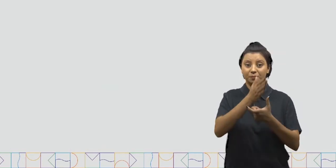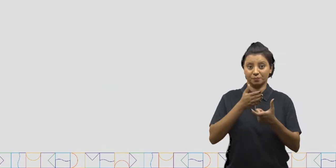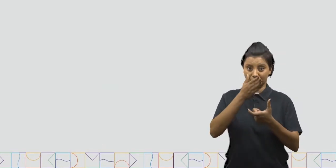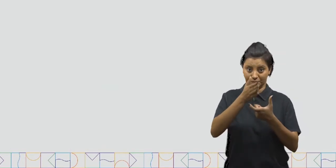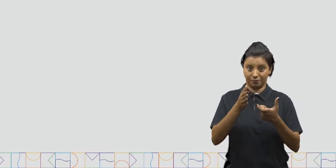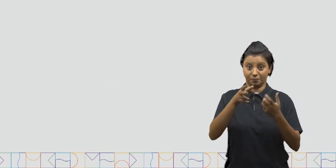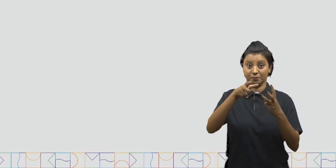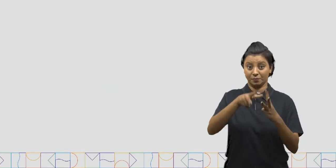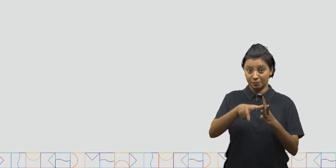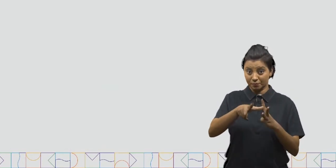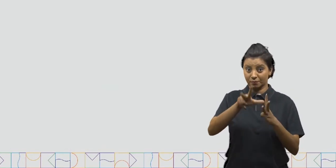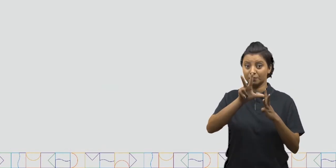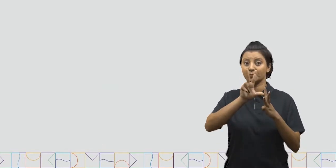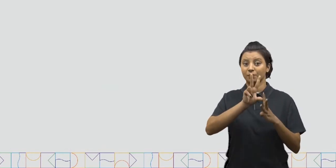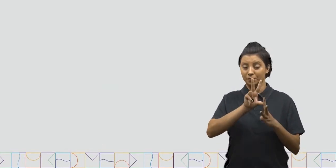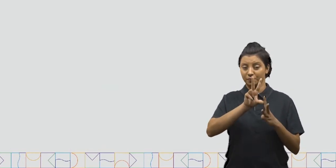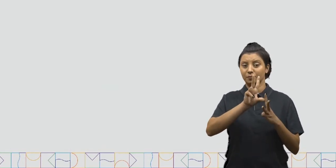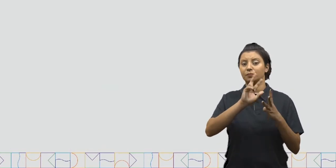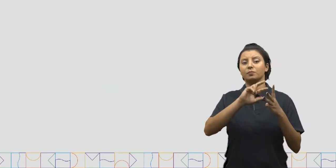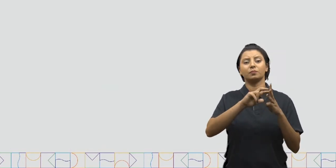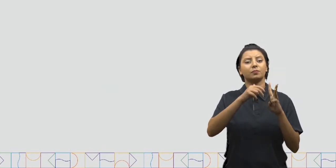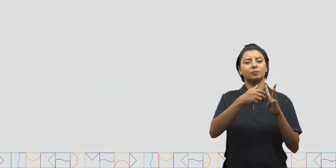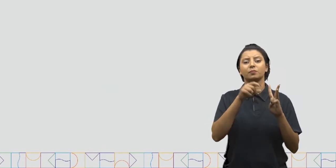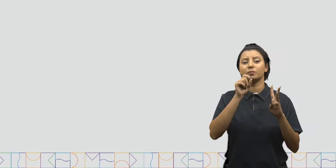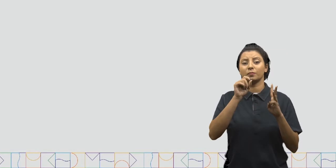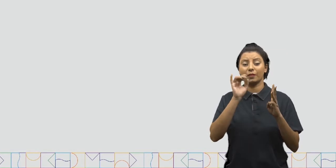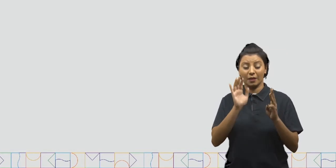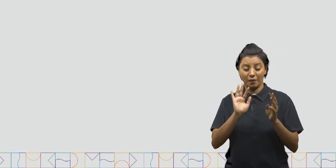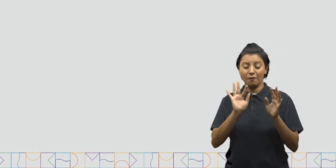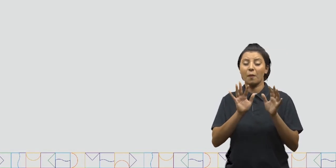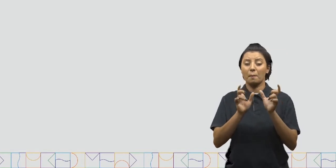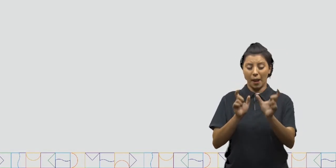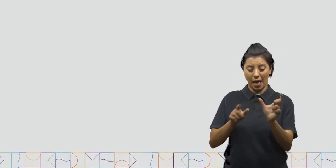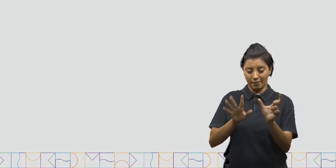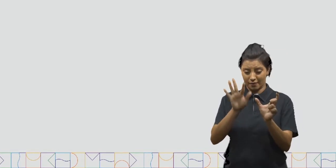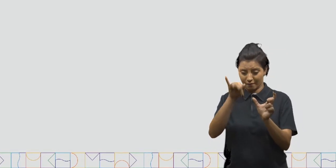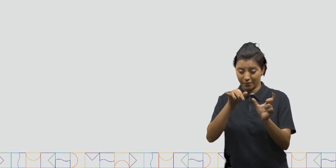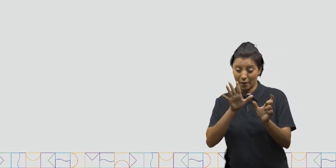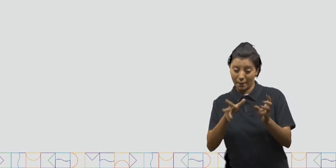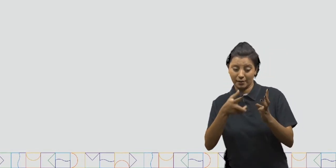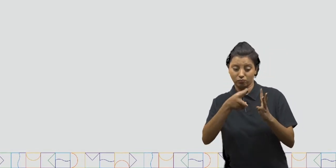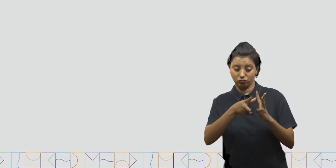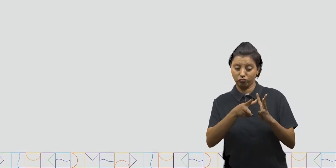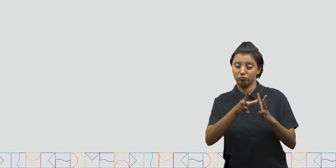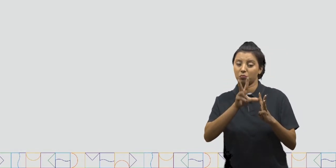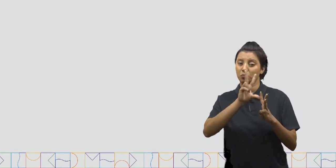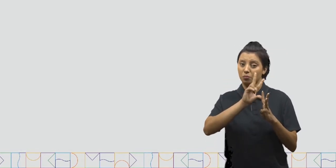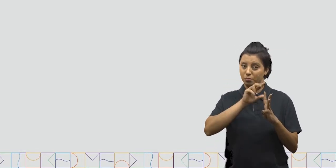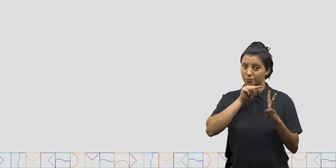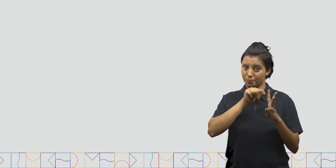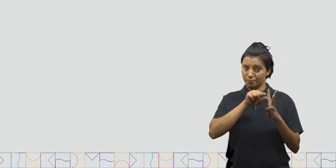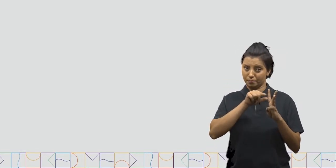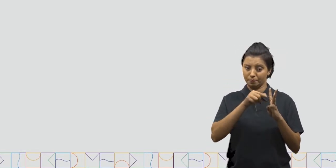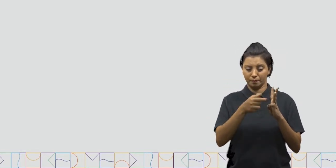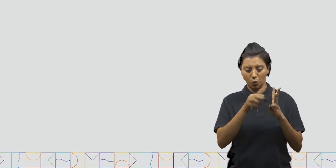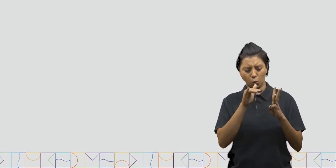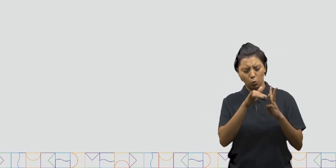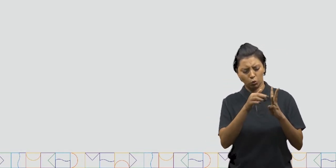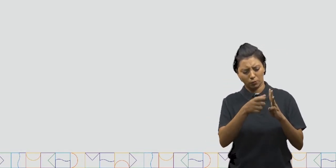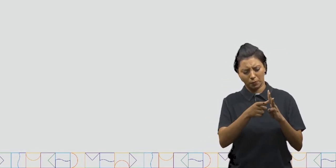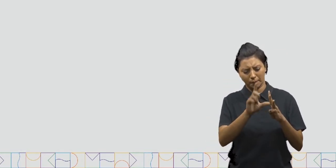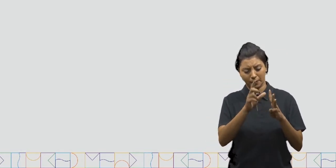está na antepenúltima sílaba, ou seja, no final da palavra, mas antes da penúltima e da última